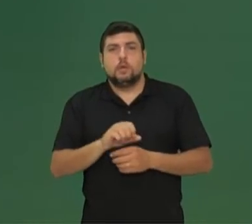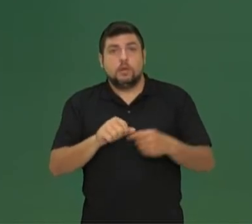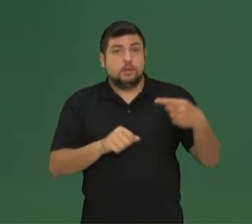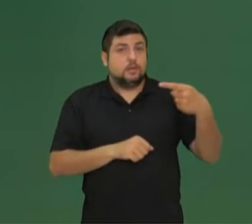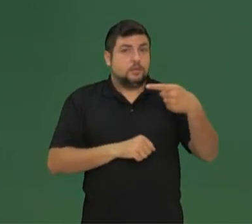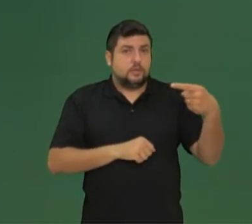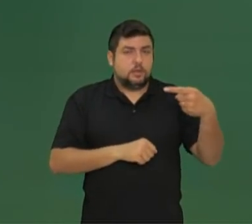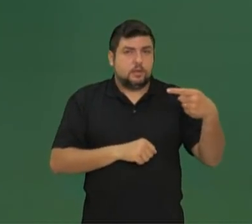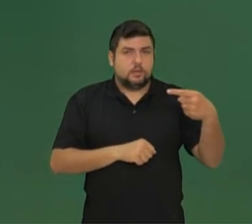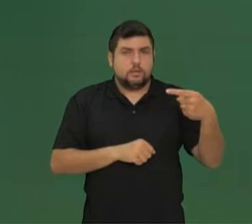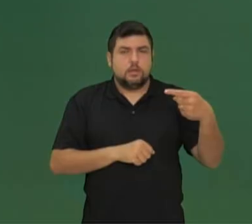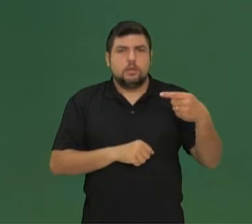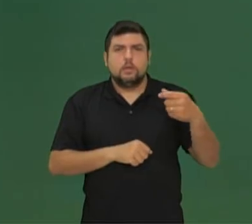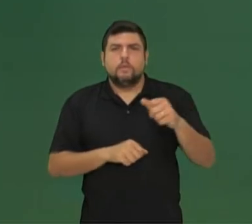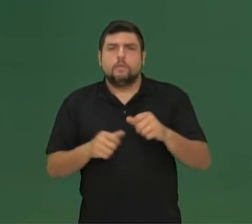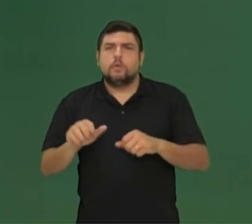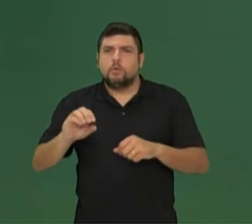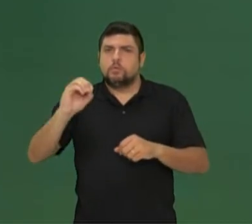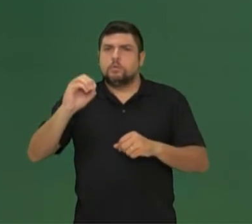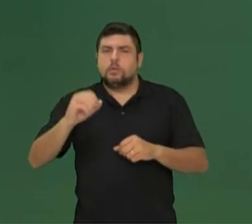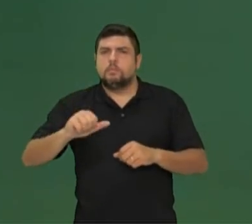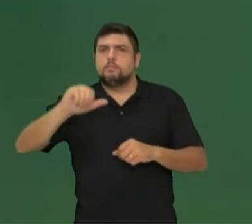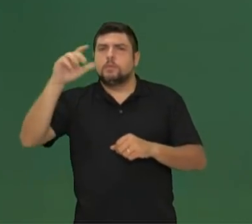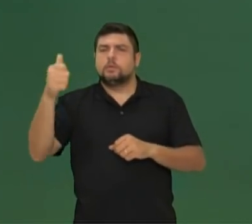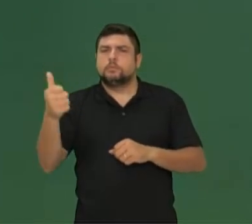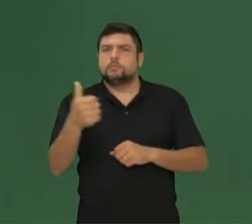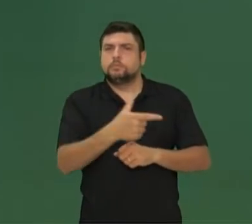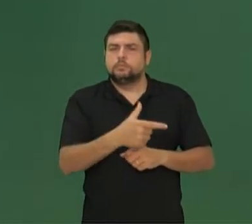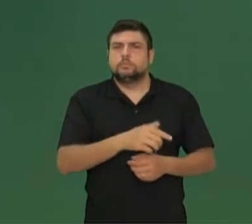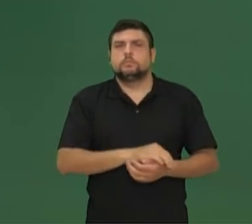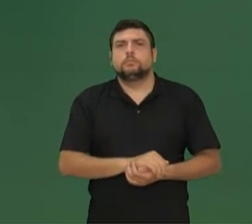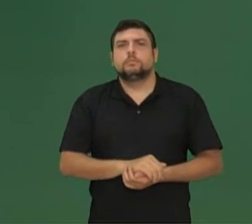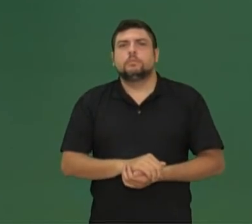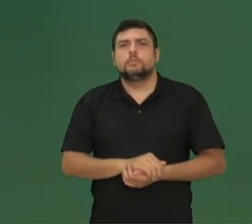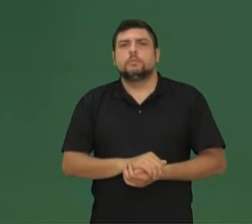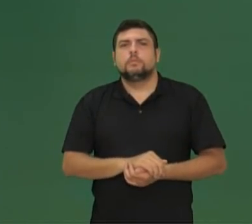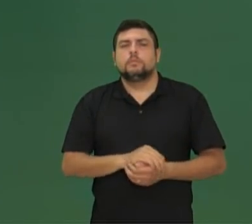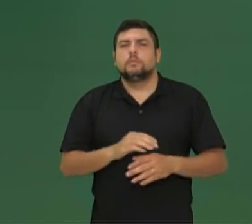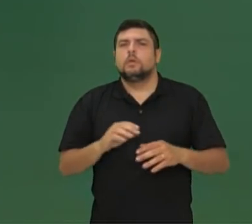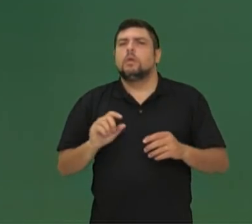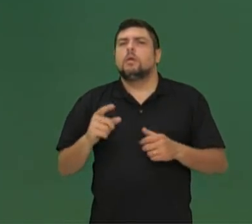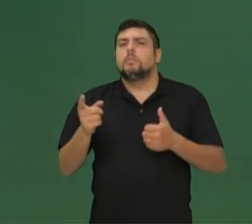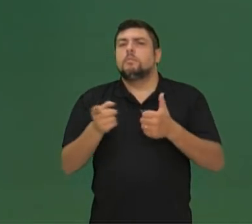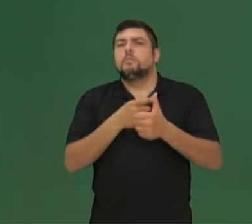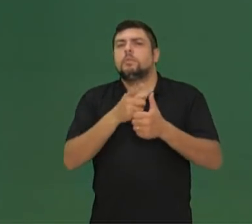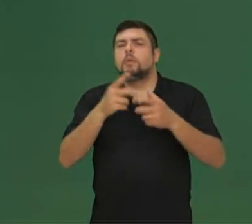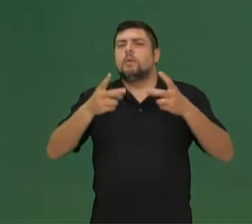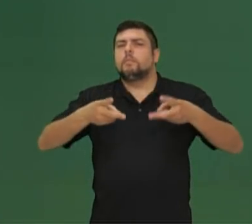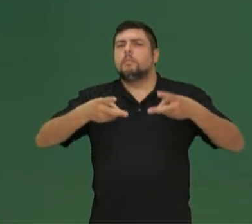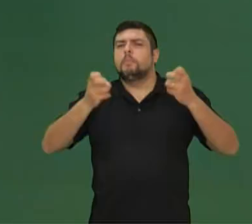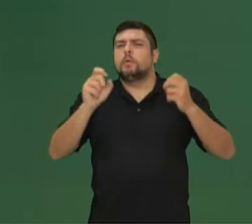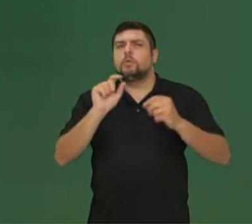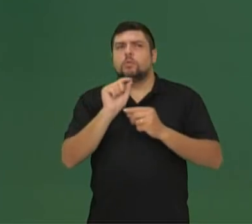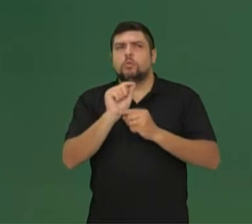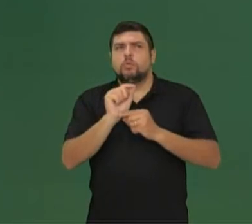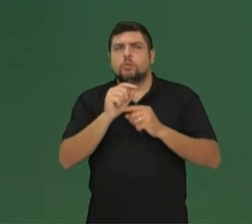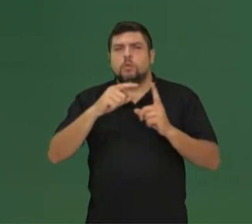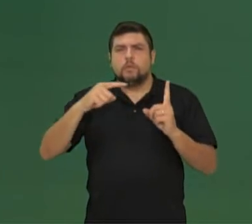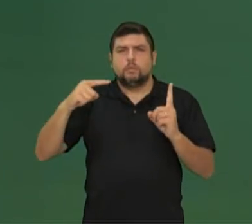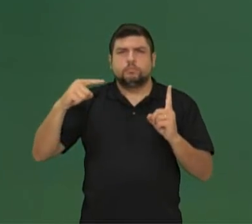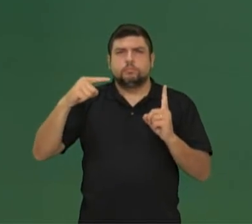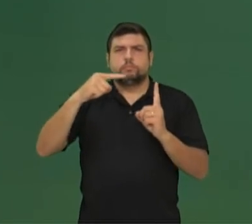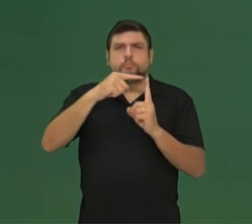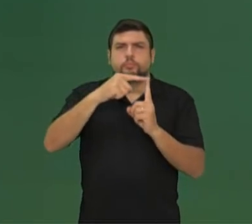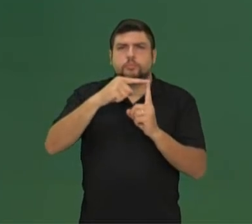ser menor que zero, certo? Quando isso acontece, o que eu vou verificar primeiro? O vértice dessa função. O que